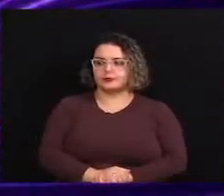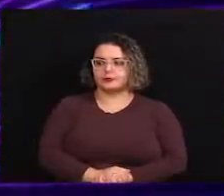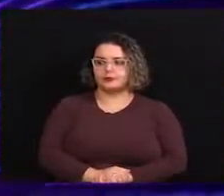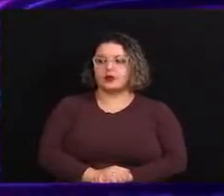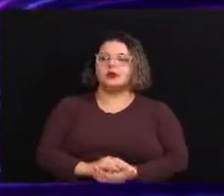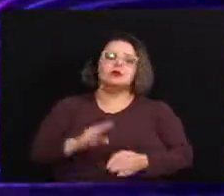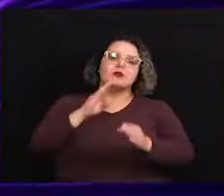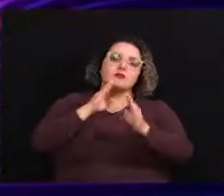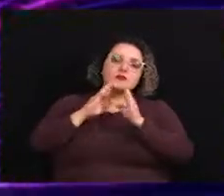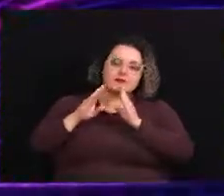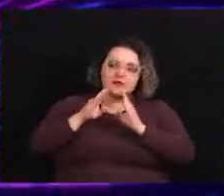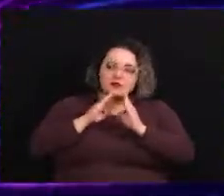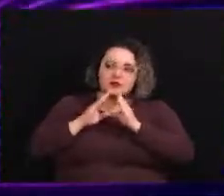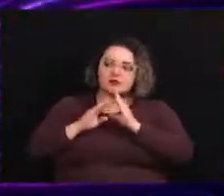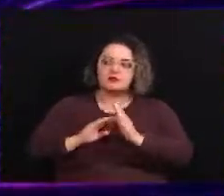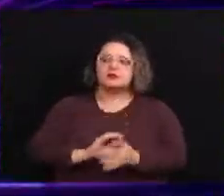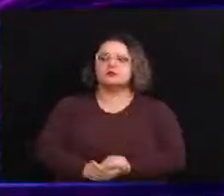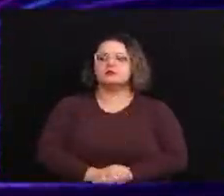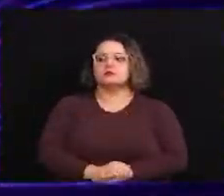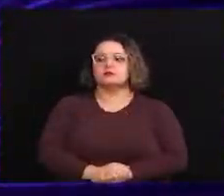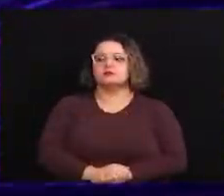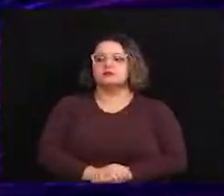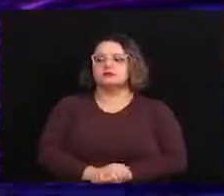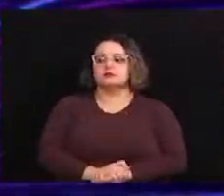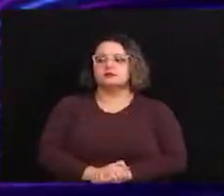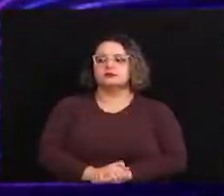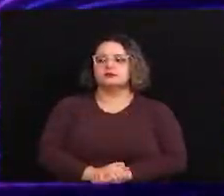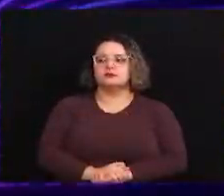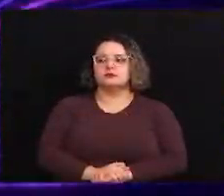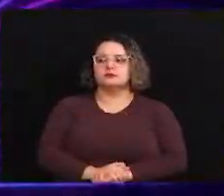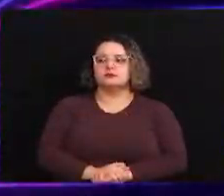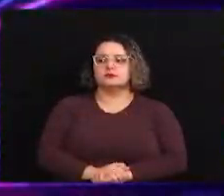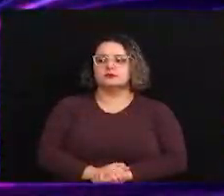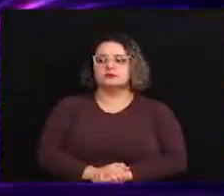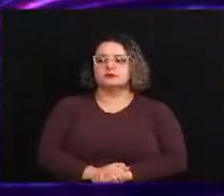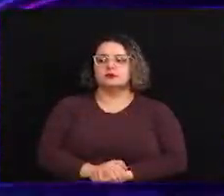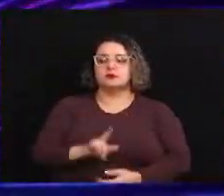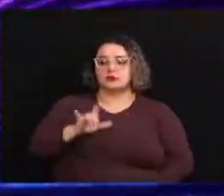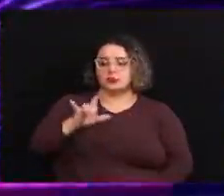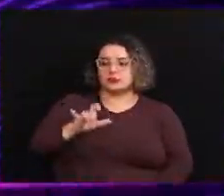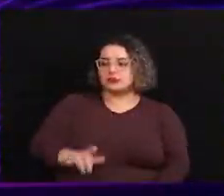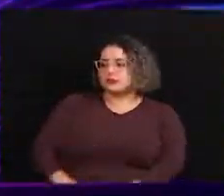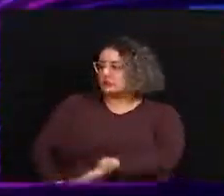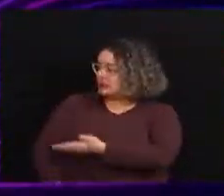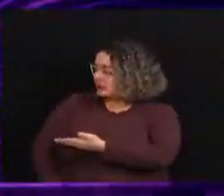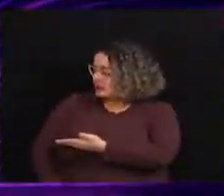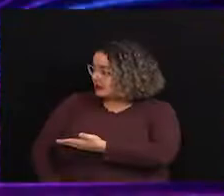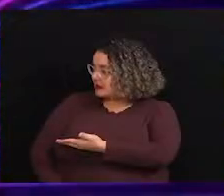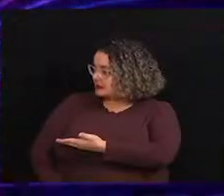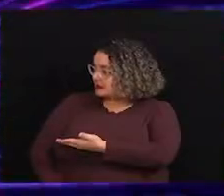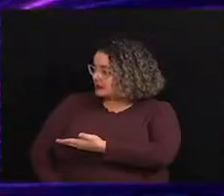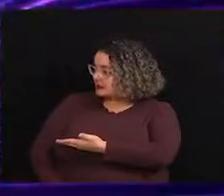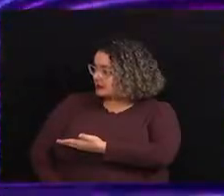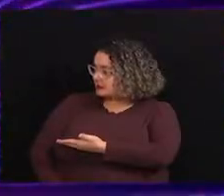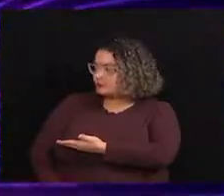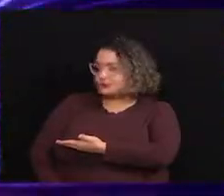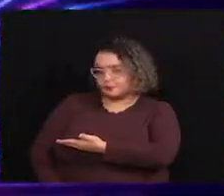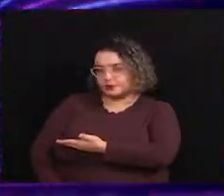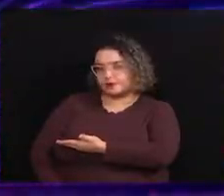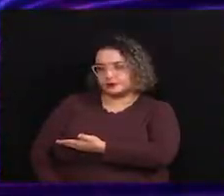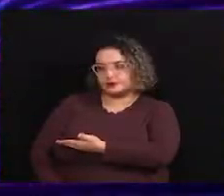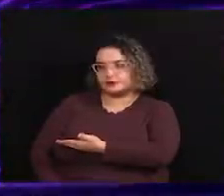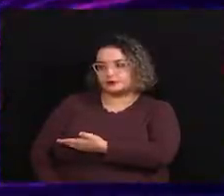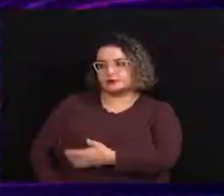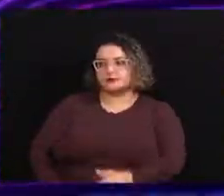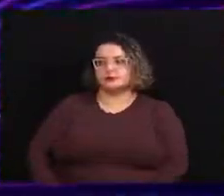Então, pode me encontrar no Facebook, né? Marisol F, escritora, no Instagram. E o